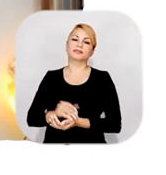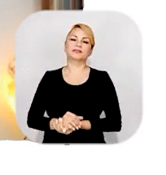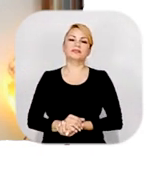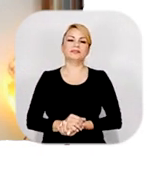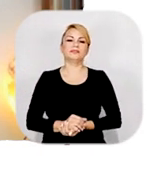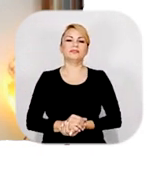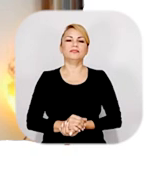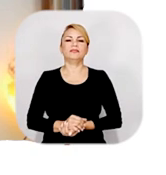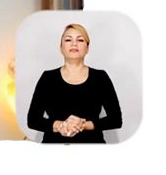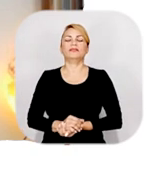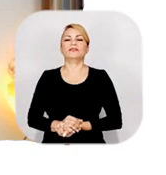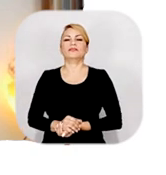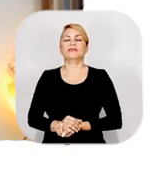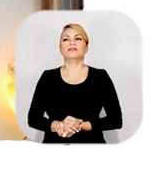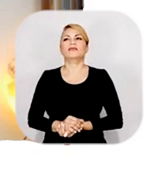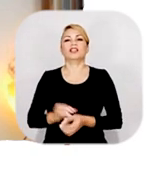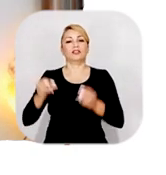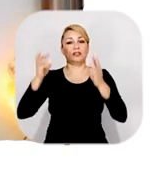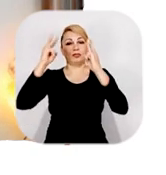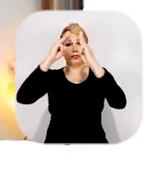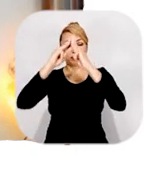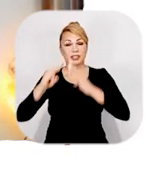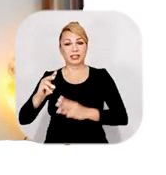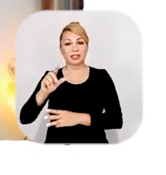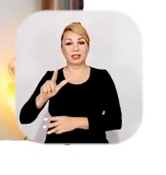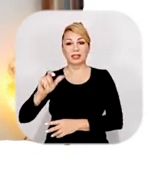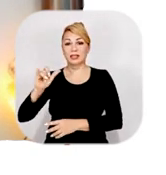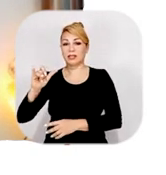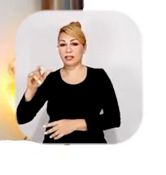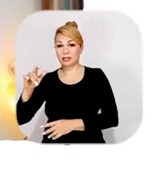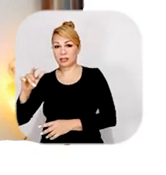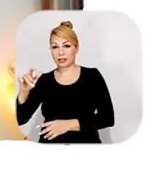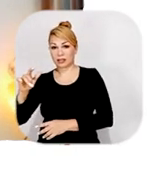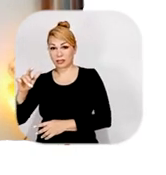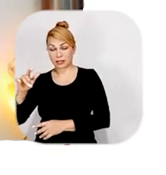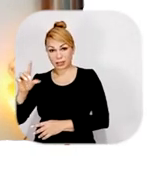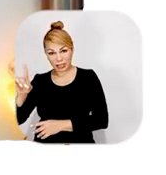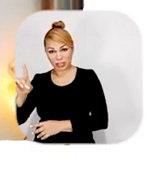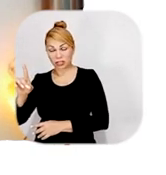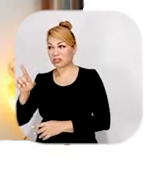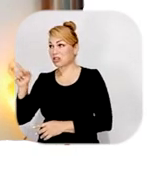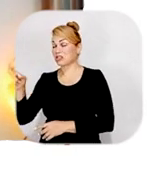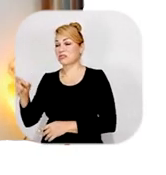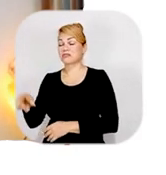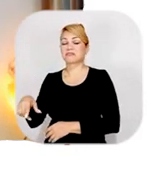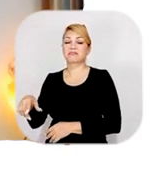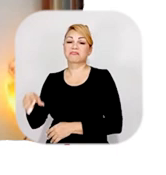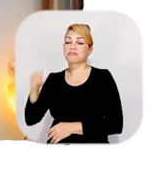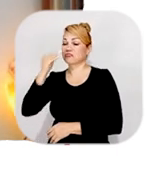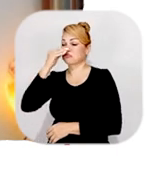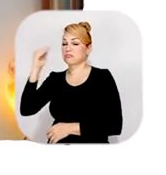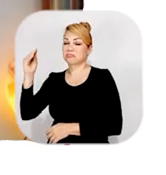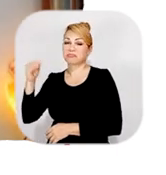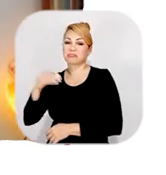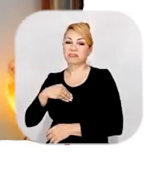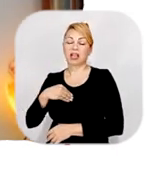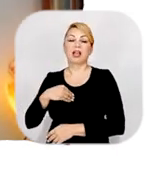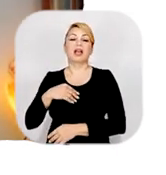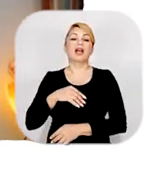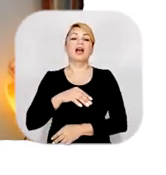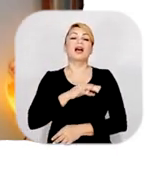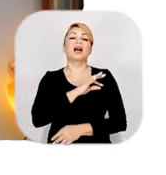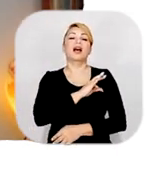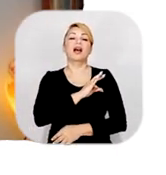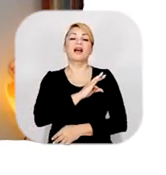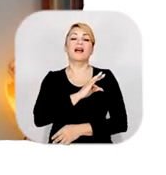o Ryan me ajudou no Museu do Índio, e eles nunca quiseram nos apoiar, a FUNAI também nunca quis nos